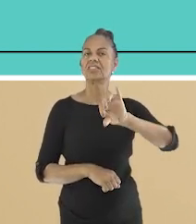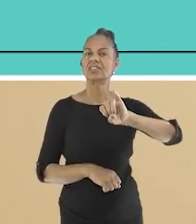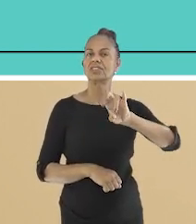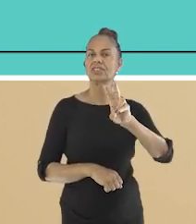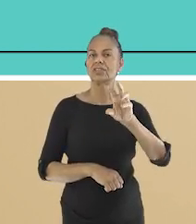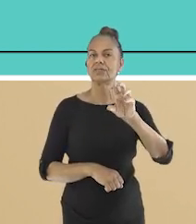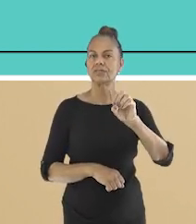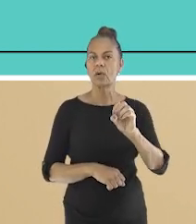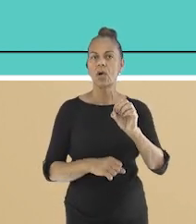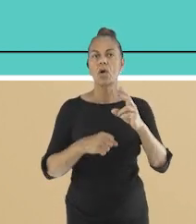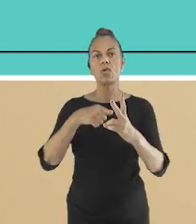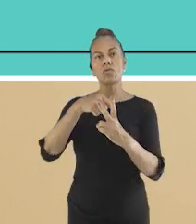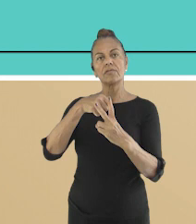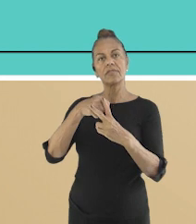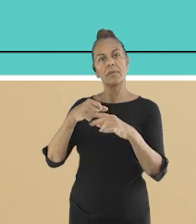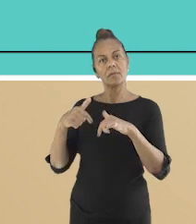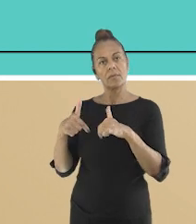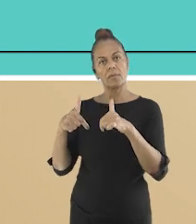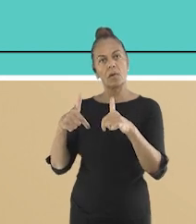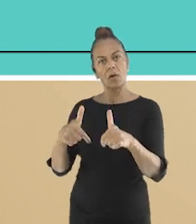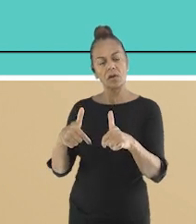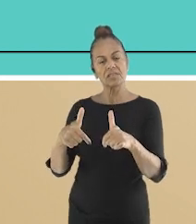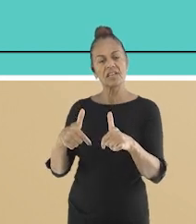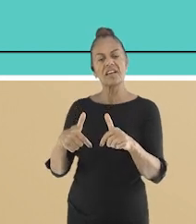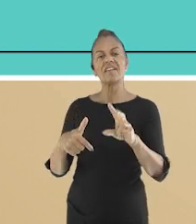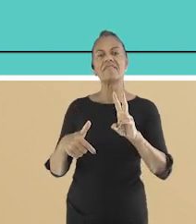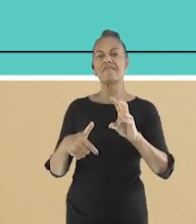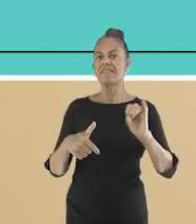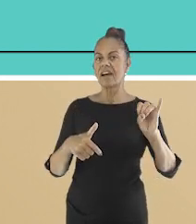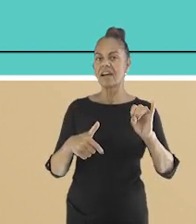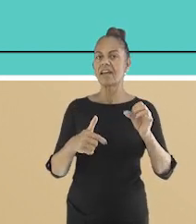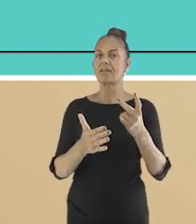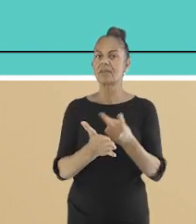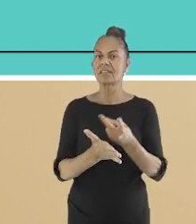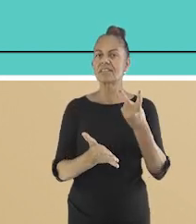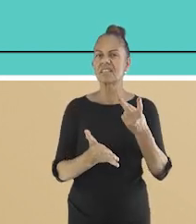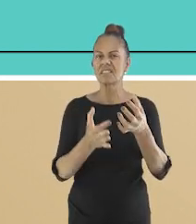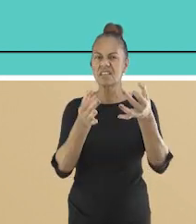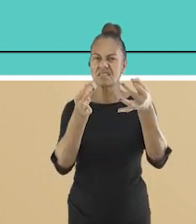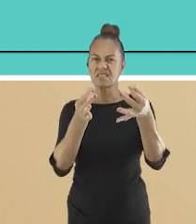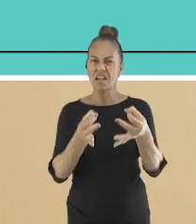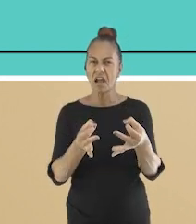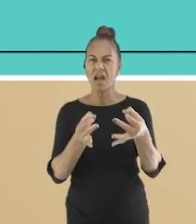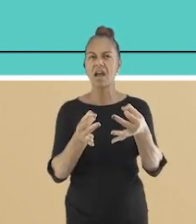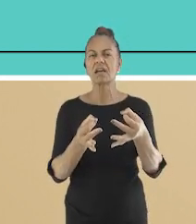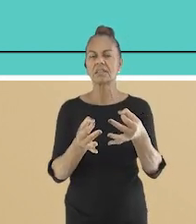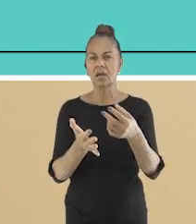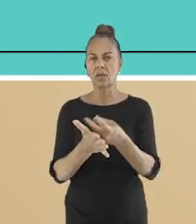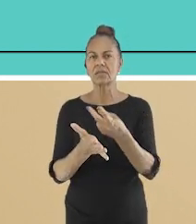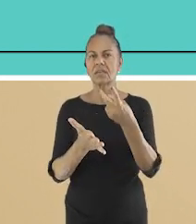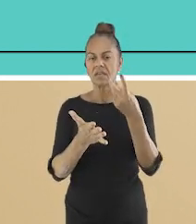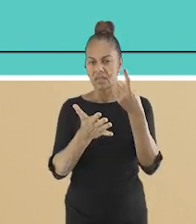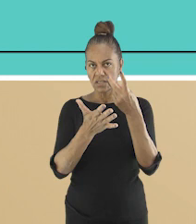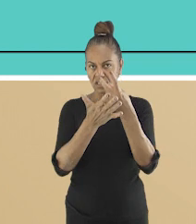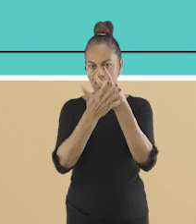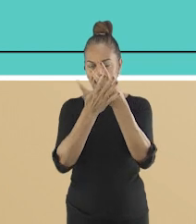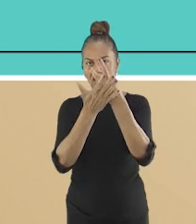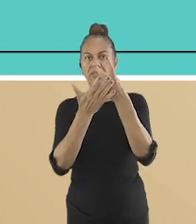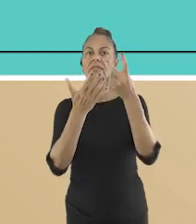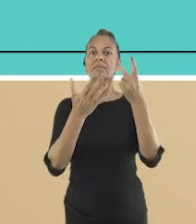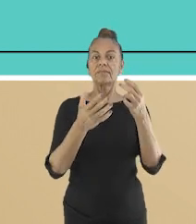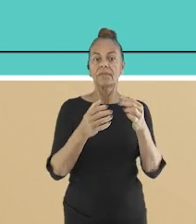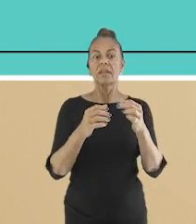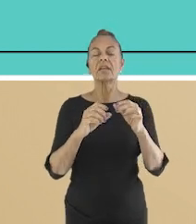modo indicativo, o verbo expressa uma ação que provavelmente acontecerá. Uma